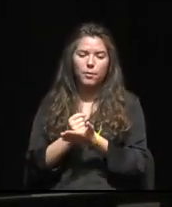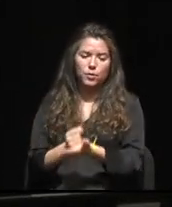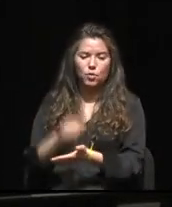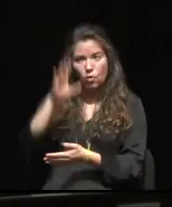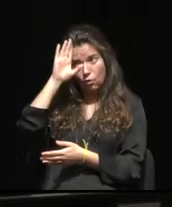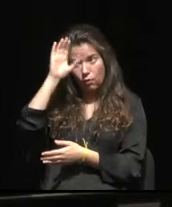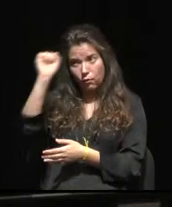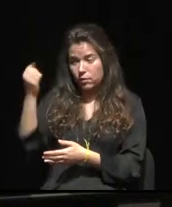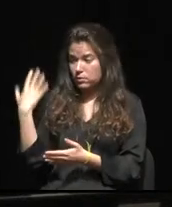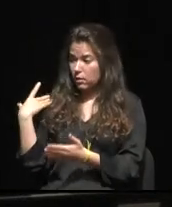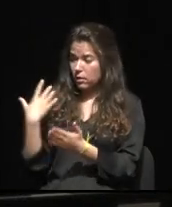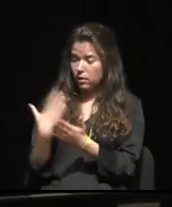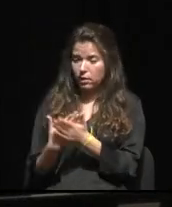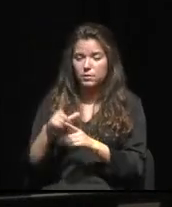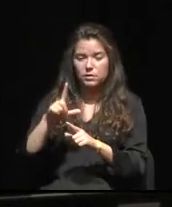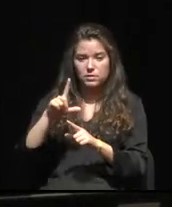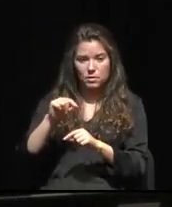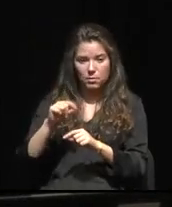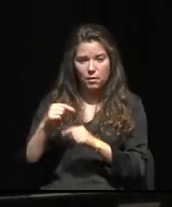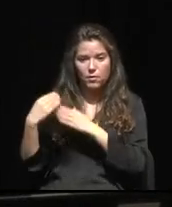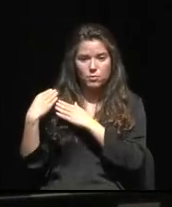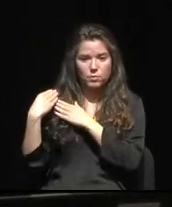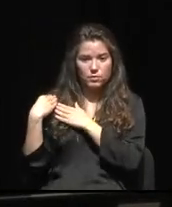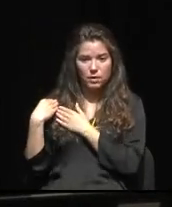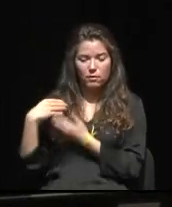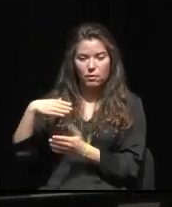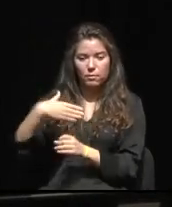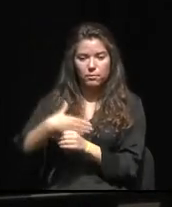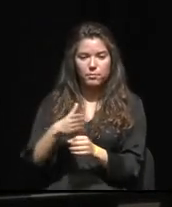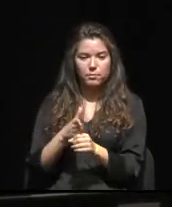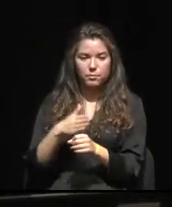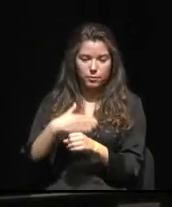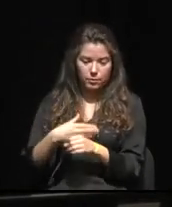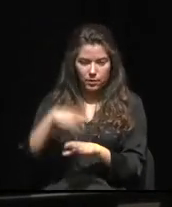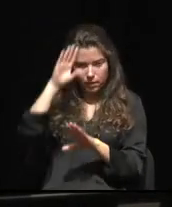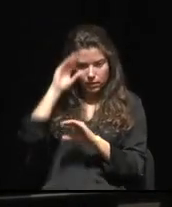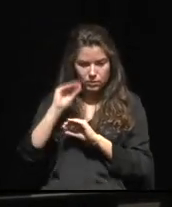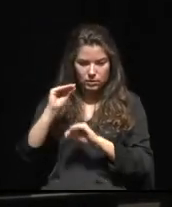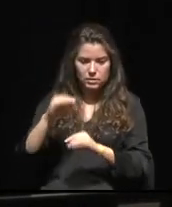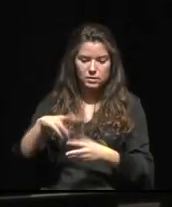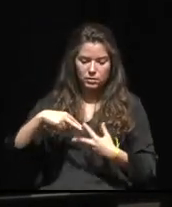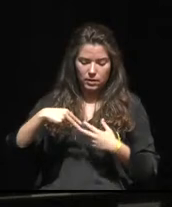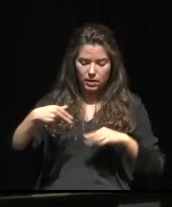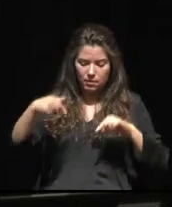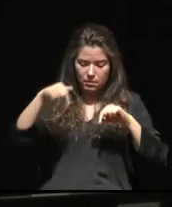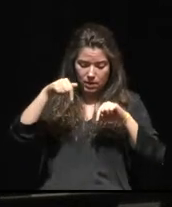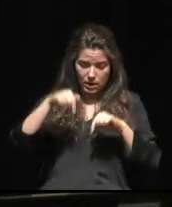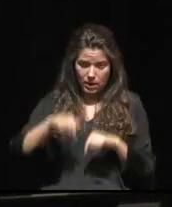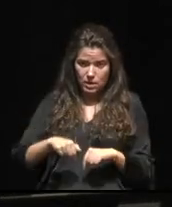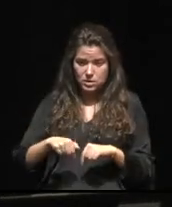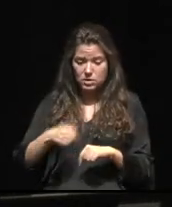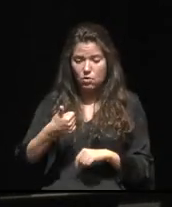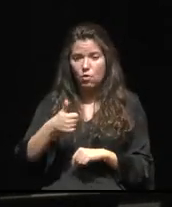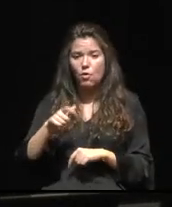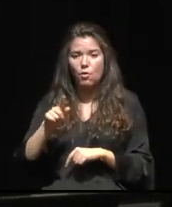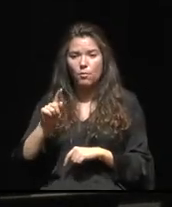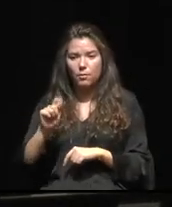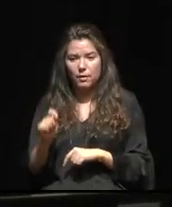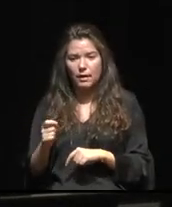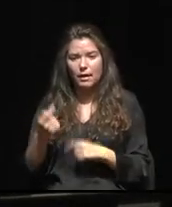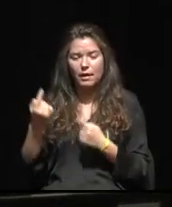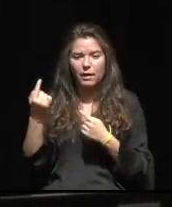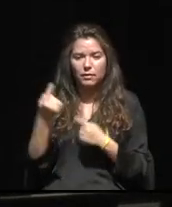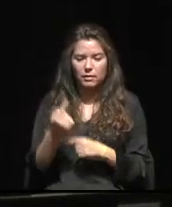como também por ter tido o pelor da Educação no anterior mandato esta Câmara Municipal o o bloco de esquerda sugere